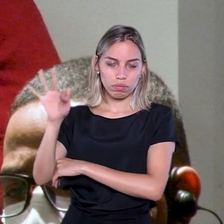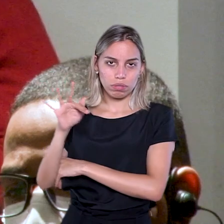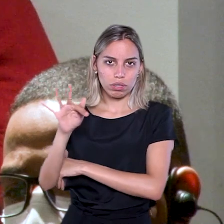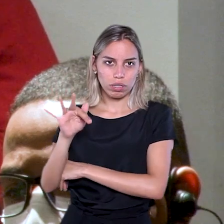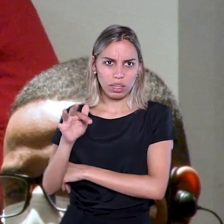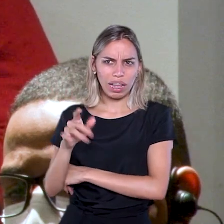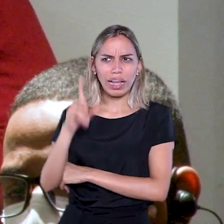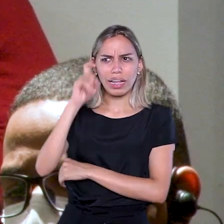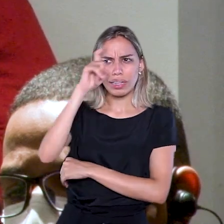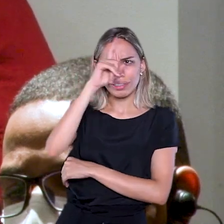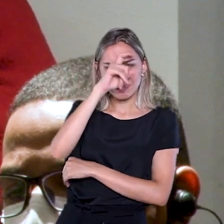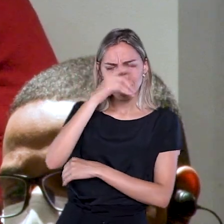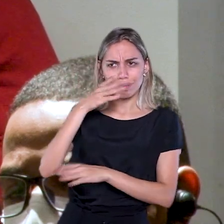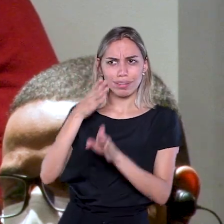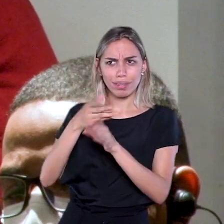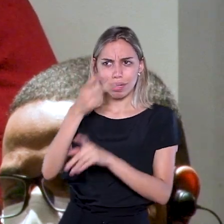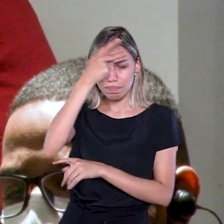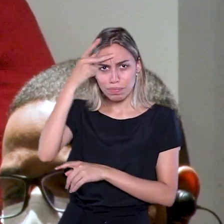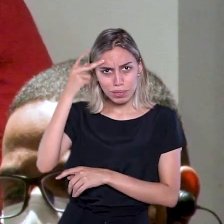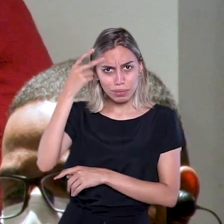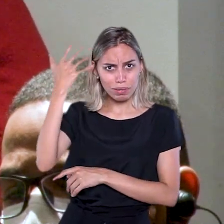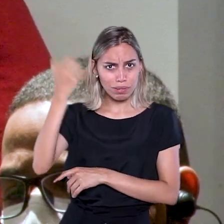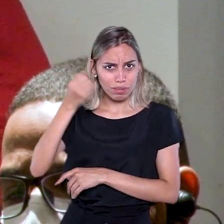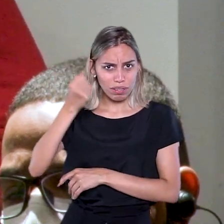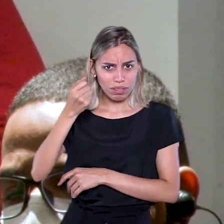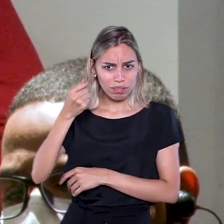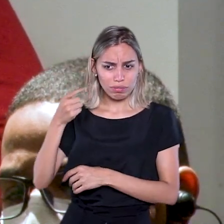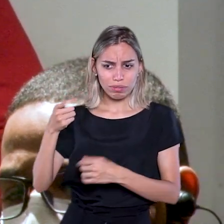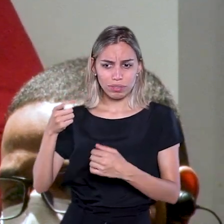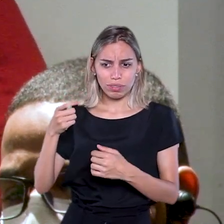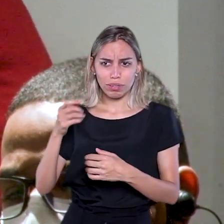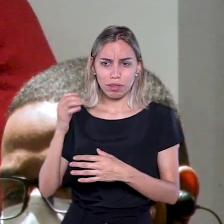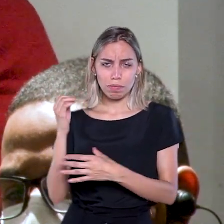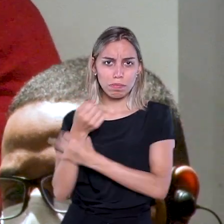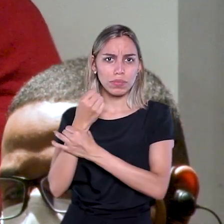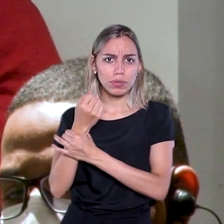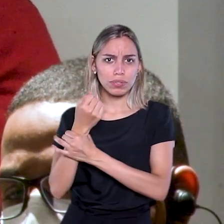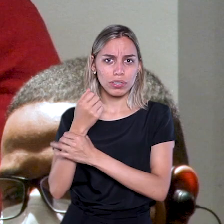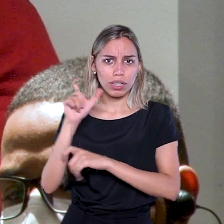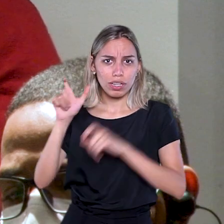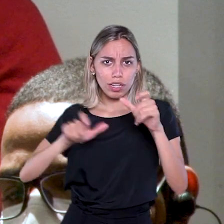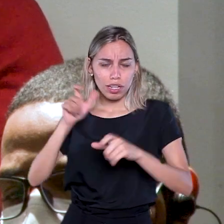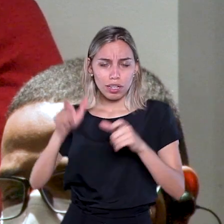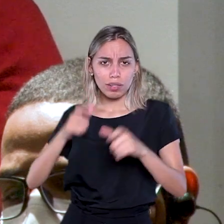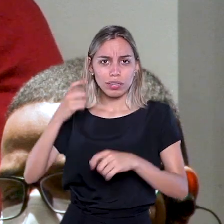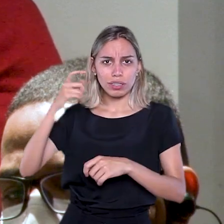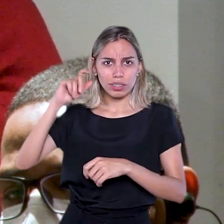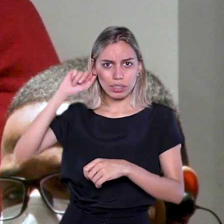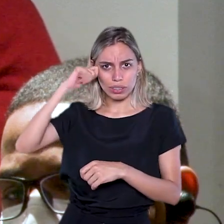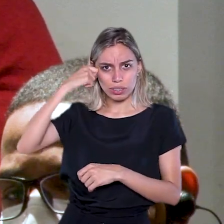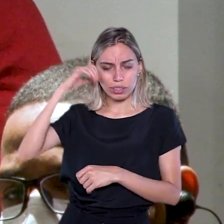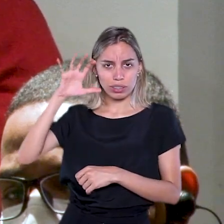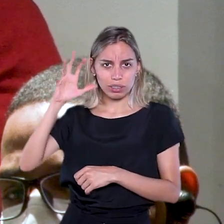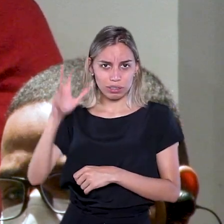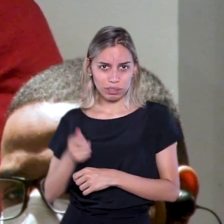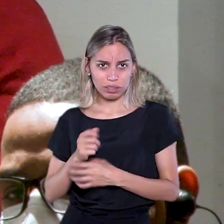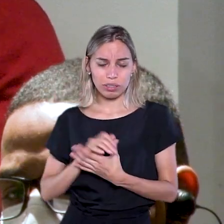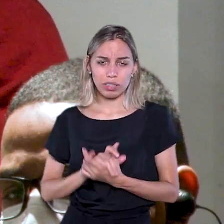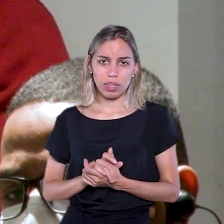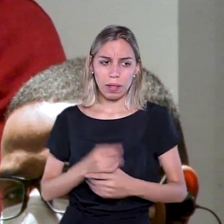fazer isso. Vou fazer. Eu vou lembrar uma música de Lué de Luna, porque eu falei de dívida histórica, né? Eu falei que as